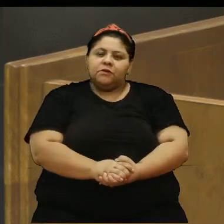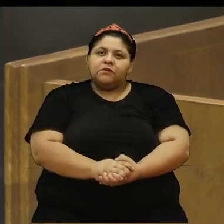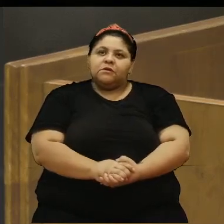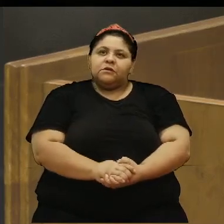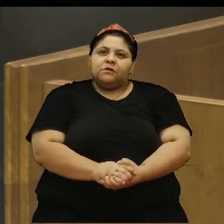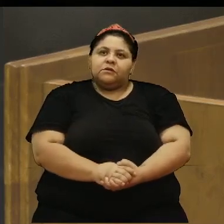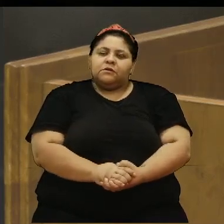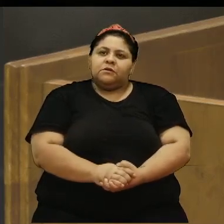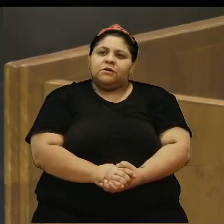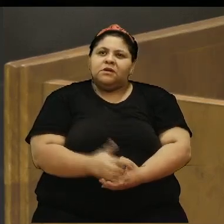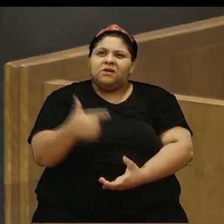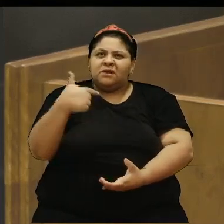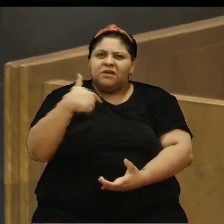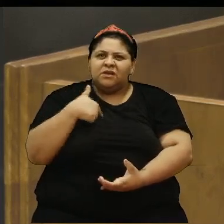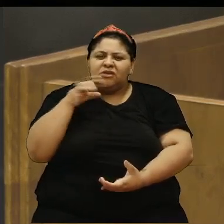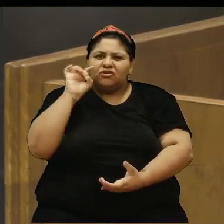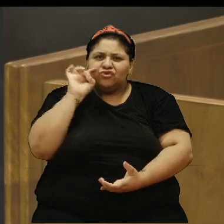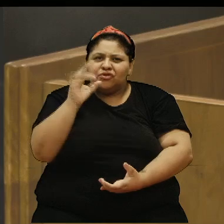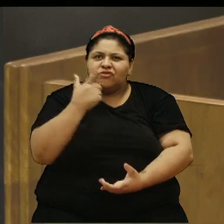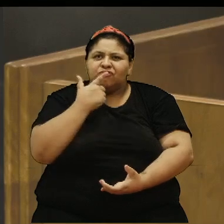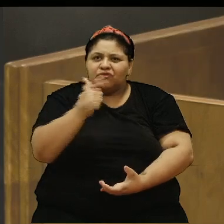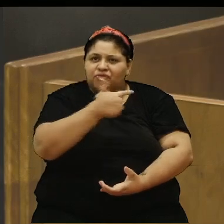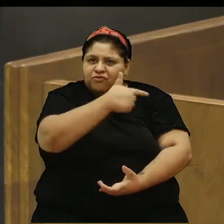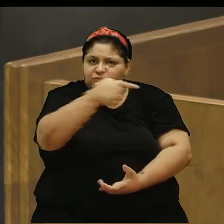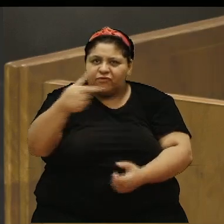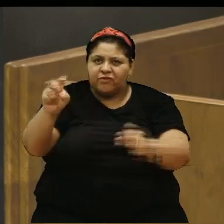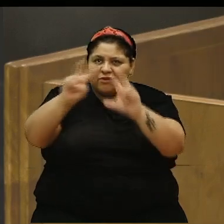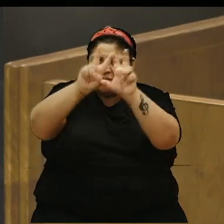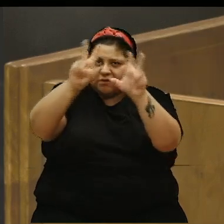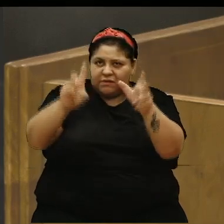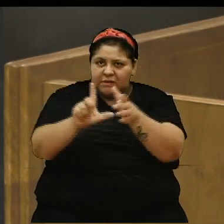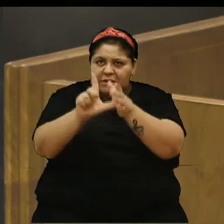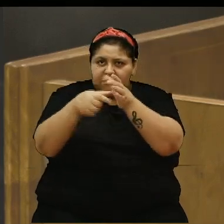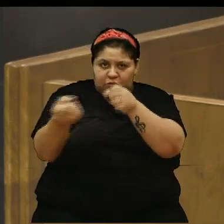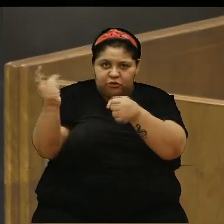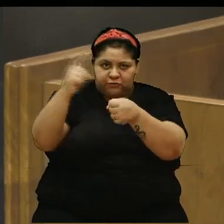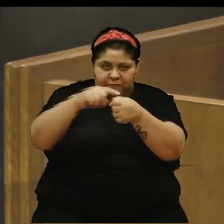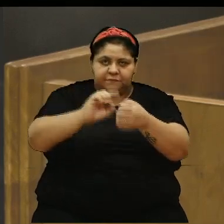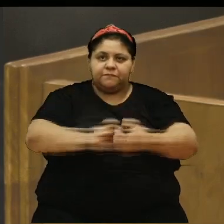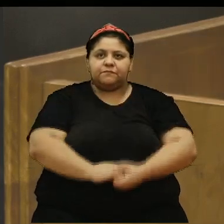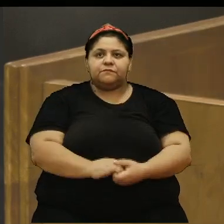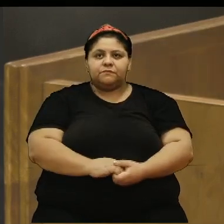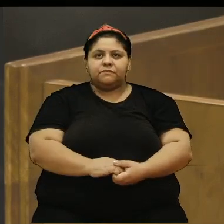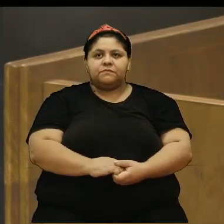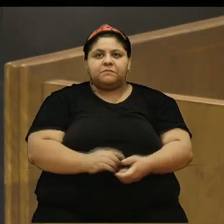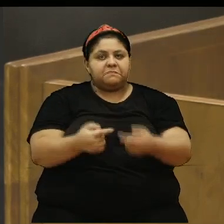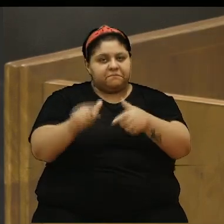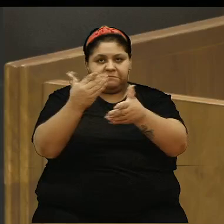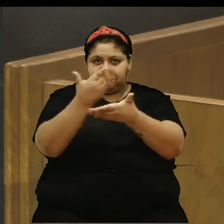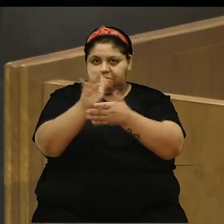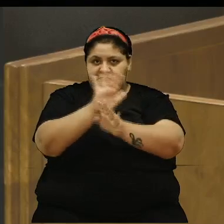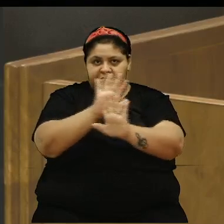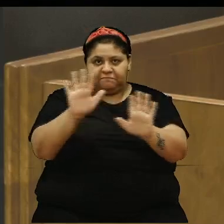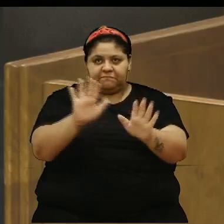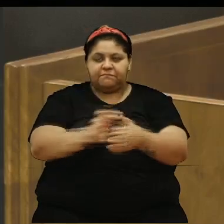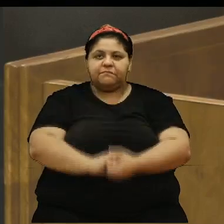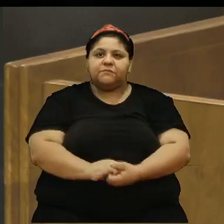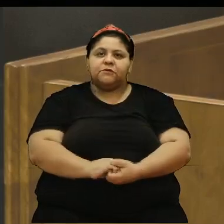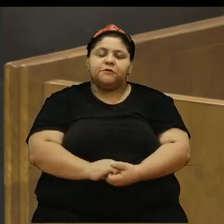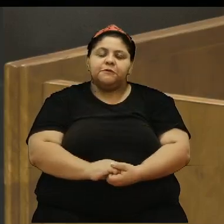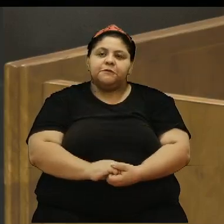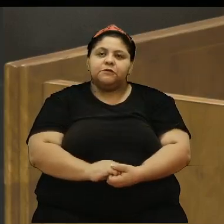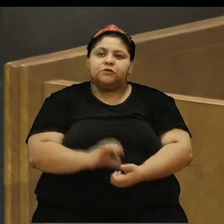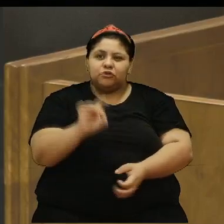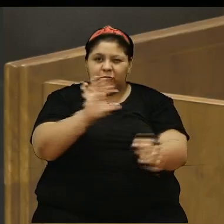Eu queria só tentar falar do meu outro assunto, depois a gente volta, pode ser? mas eu não vou perder, tá, vereadora Daiane? É só para a gente